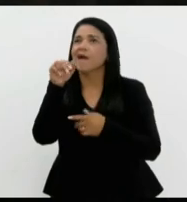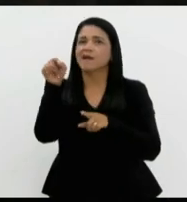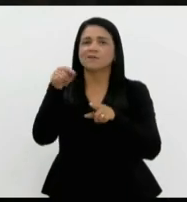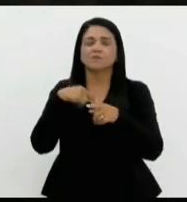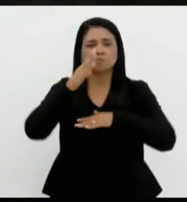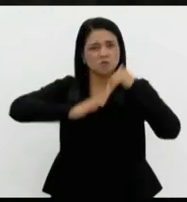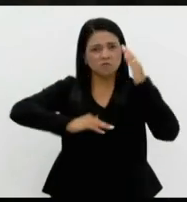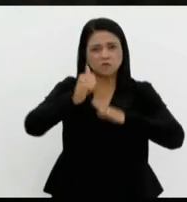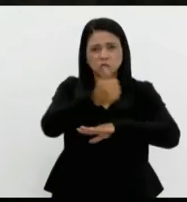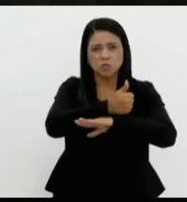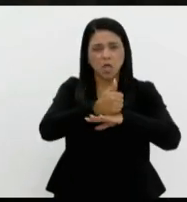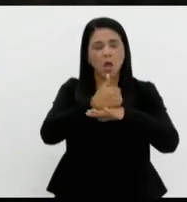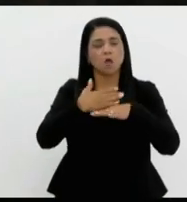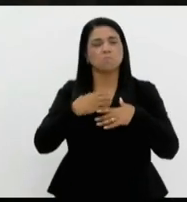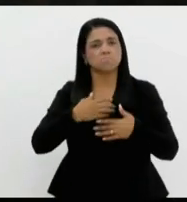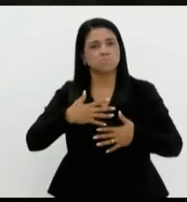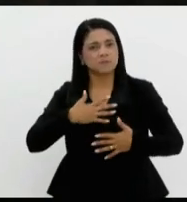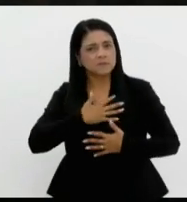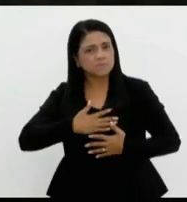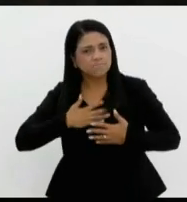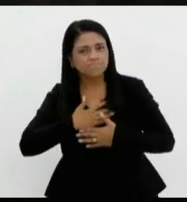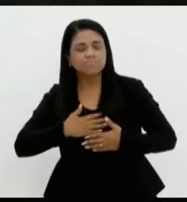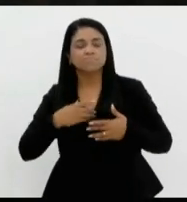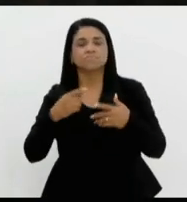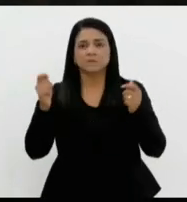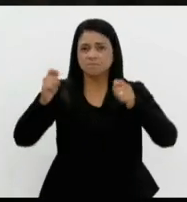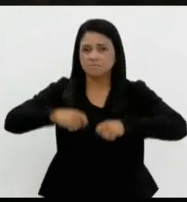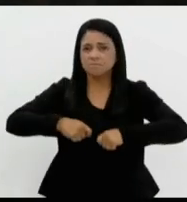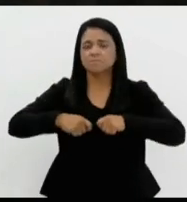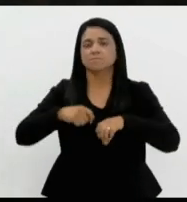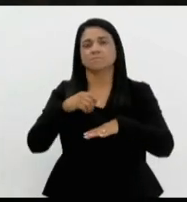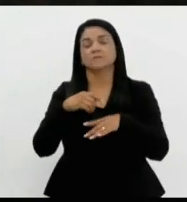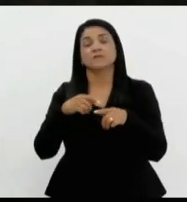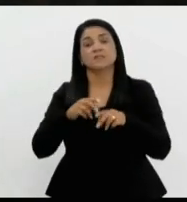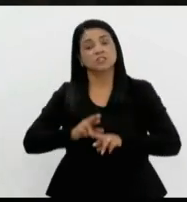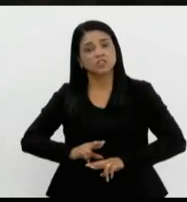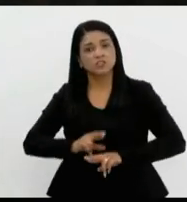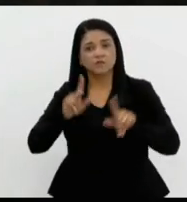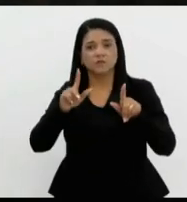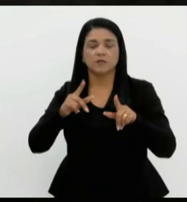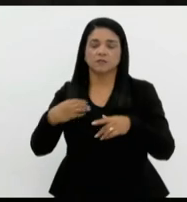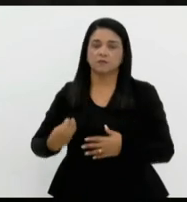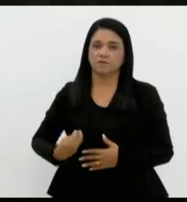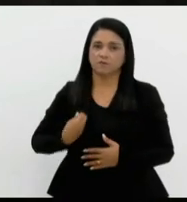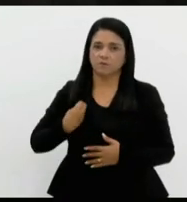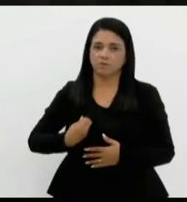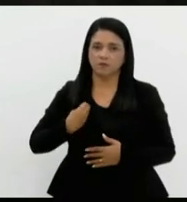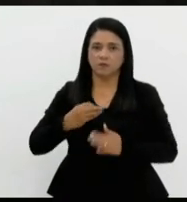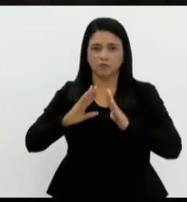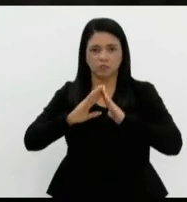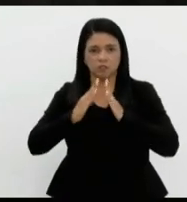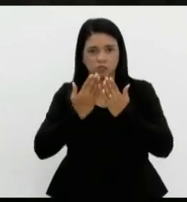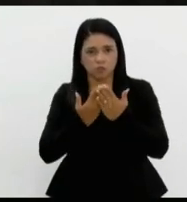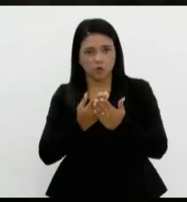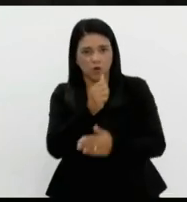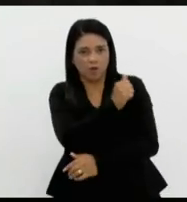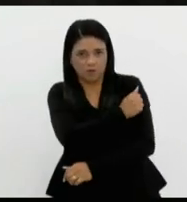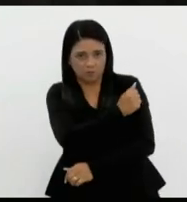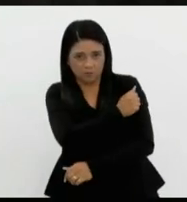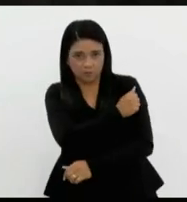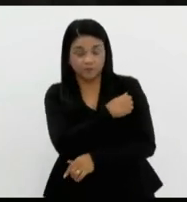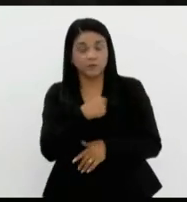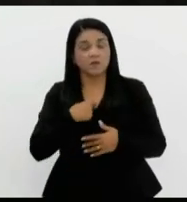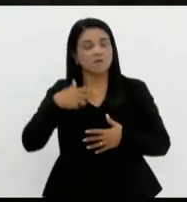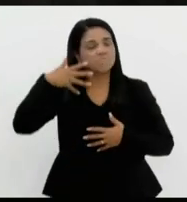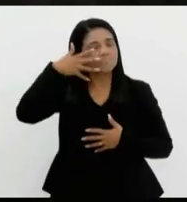satisfeito, bem capacitado. Isso faz a diferença na vida escolar do aluno. Então, eram essas as